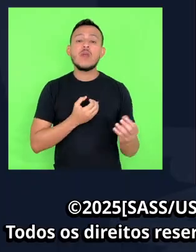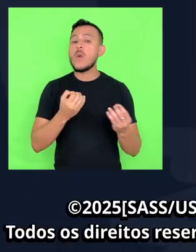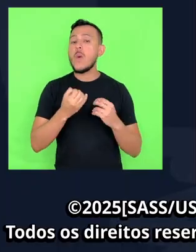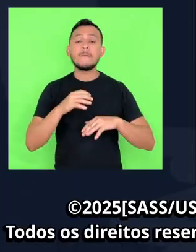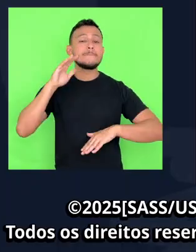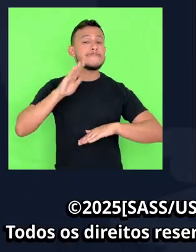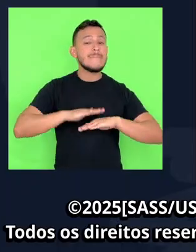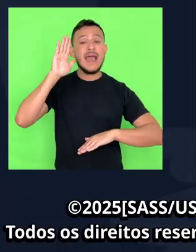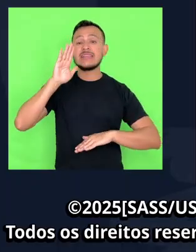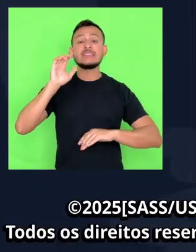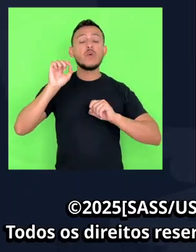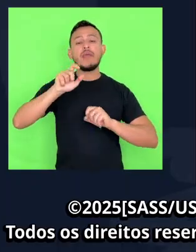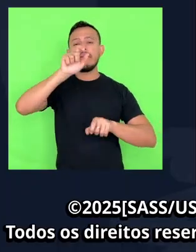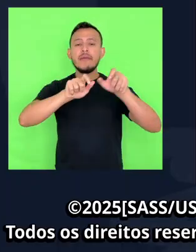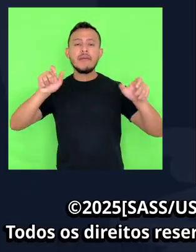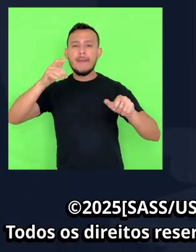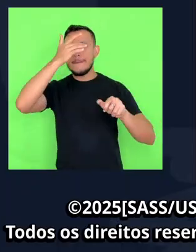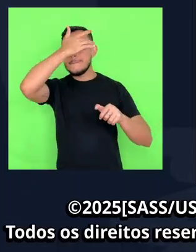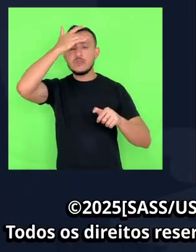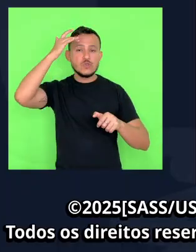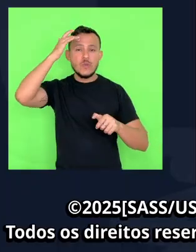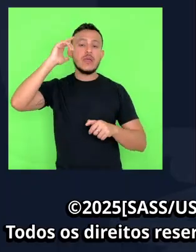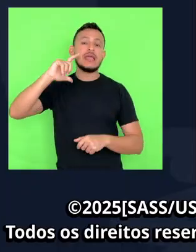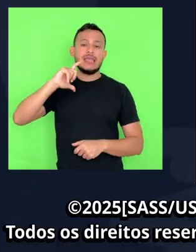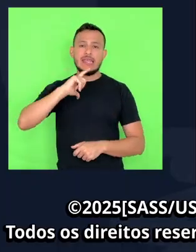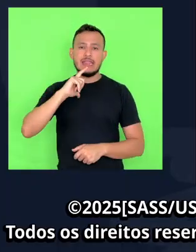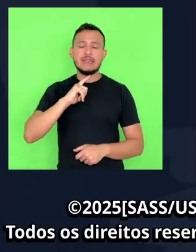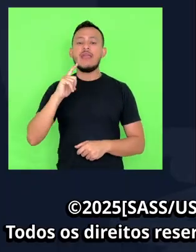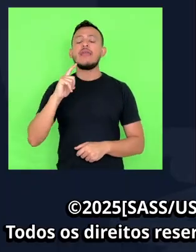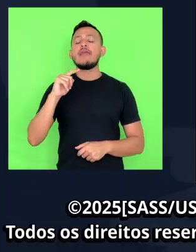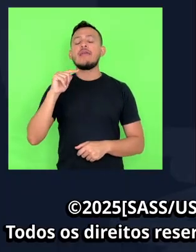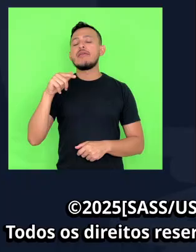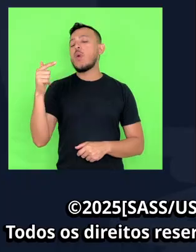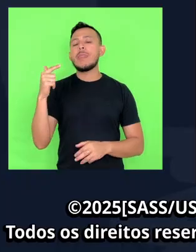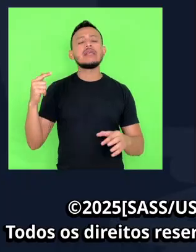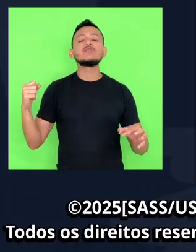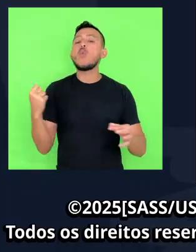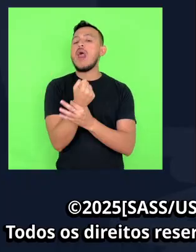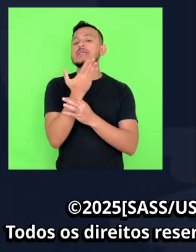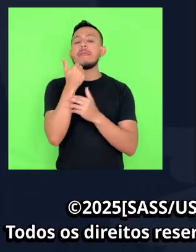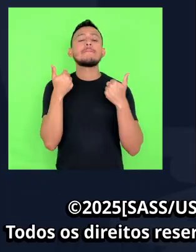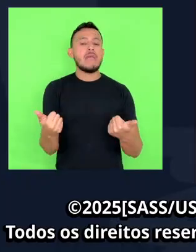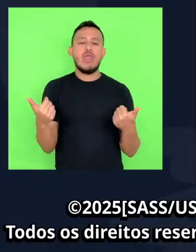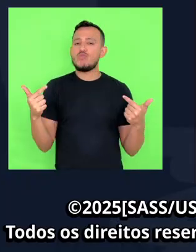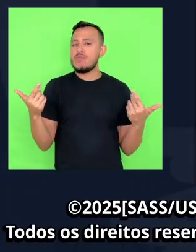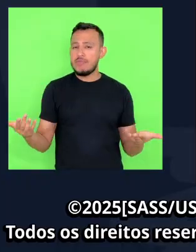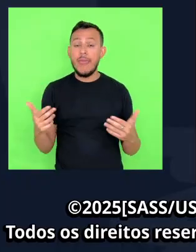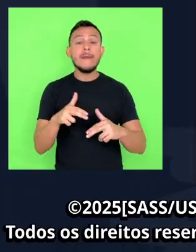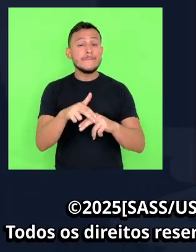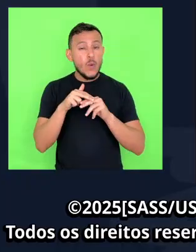ocorrem mais em pessoas que passam por insegurança alimentar. Nós vimos, a